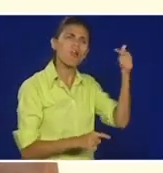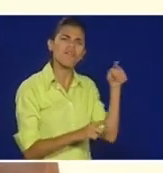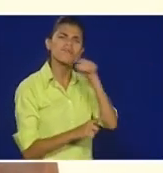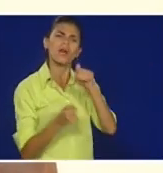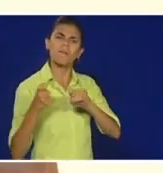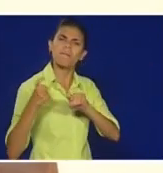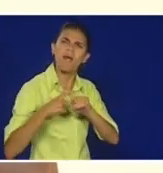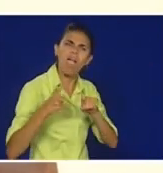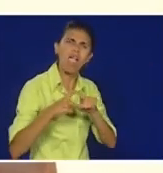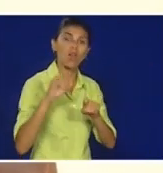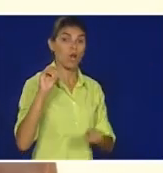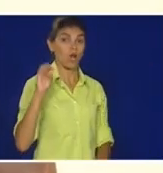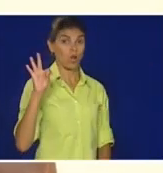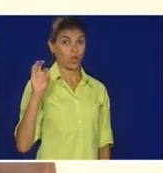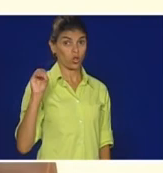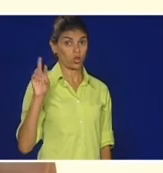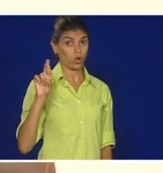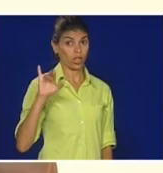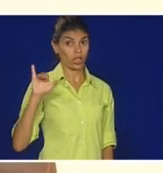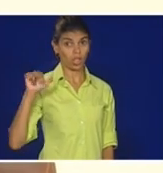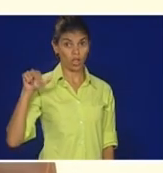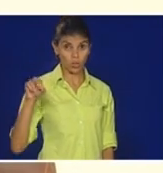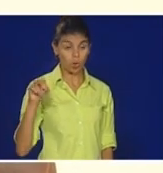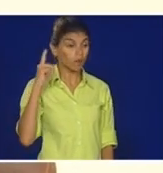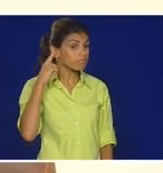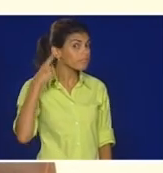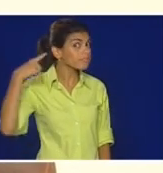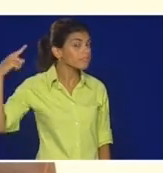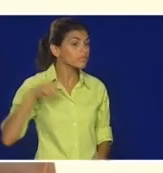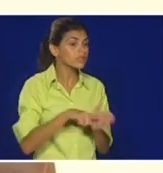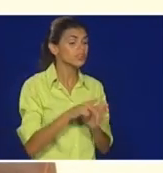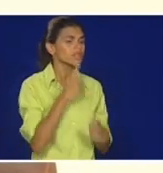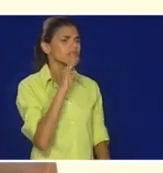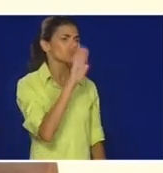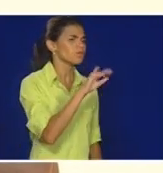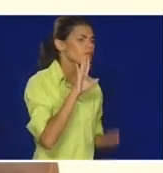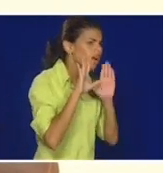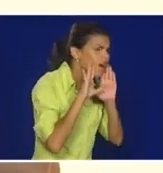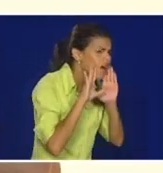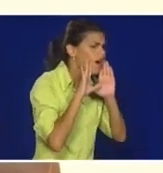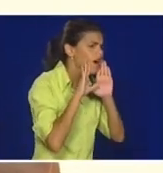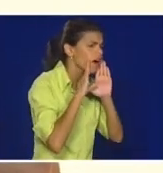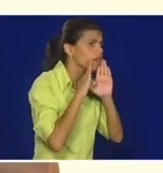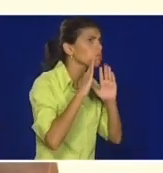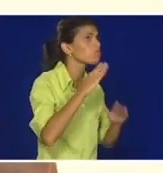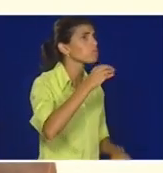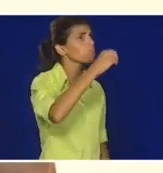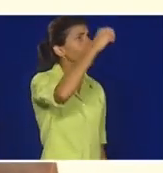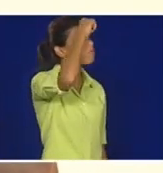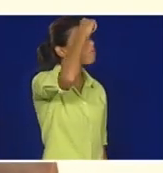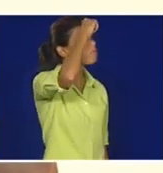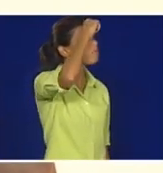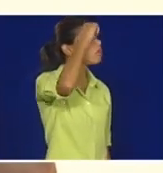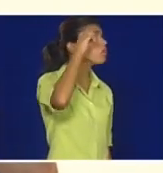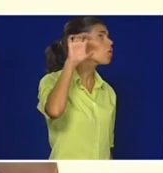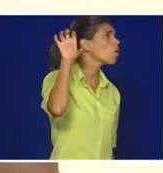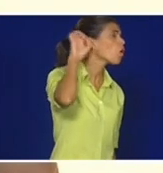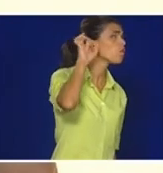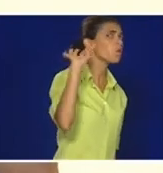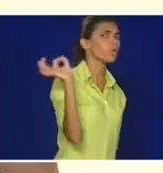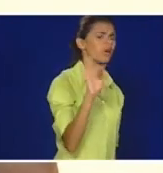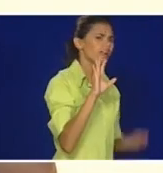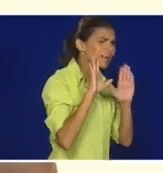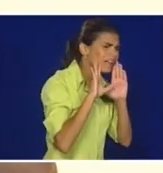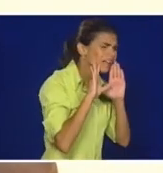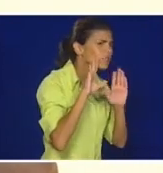porque observava também que quando chamava e ele estava de costas, ele não atendia. Aí ela nos orientou e nós fomos procurar. E